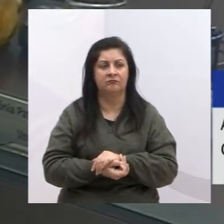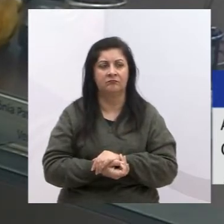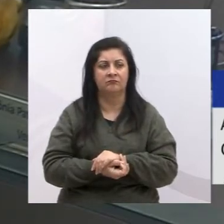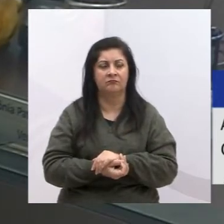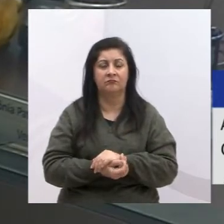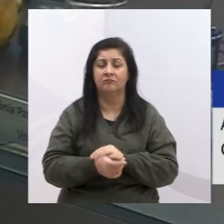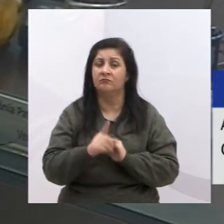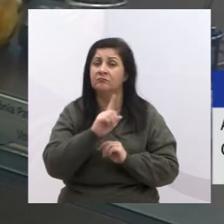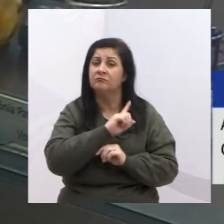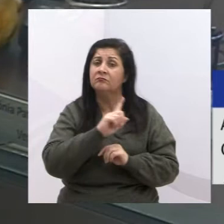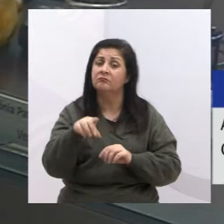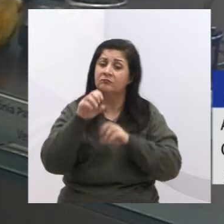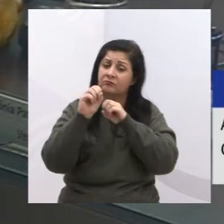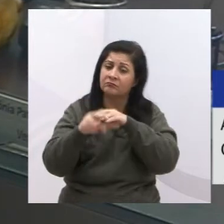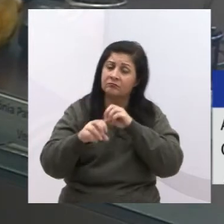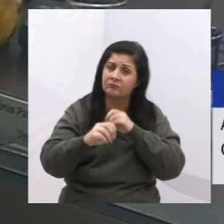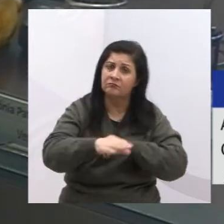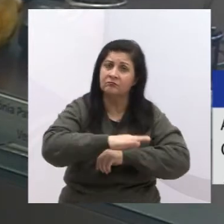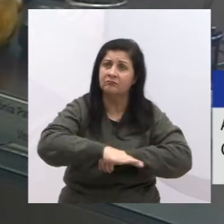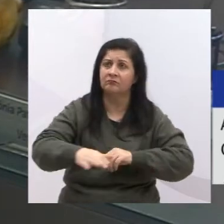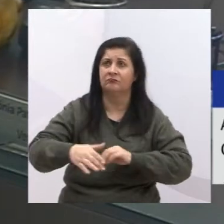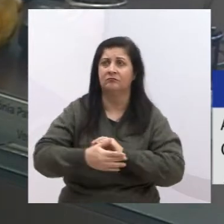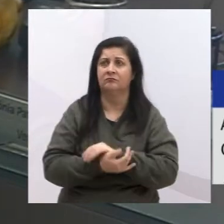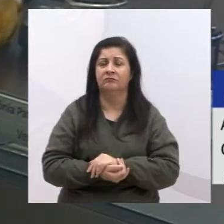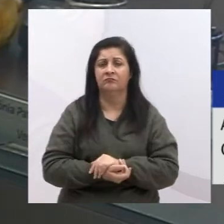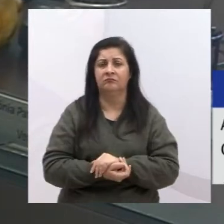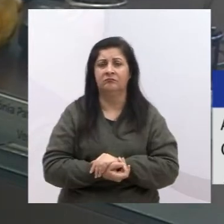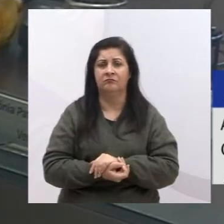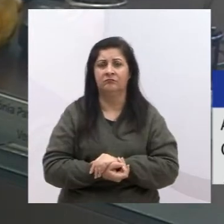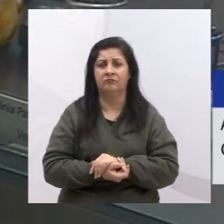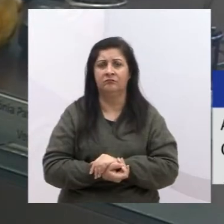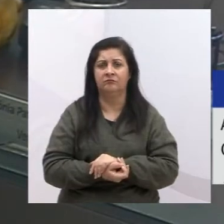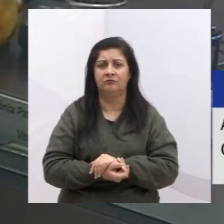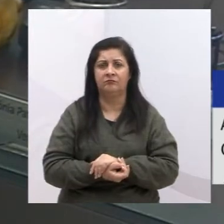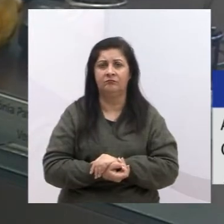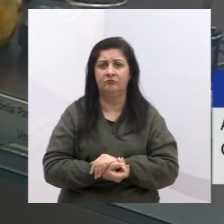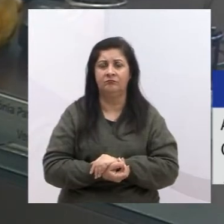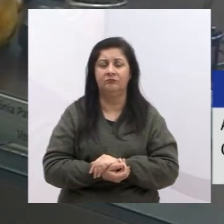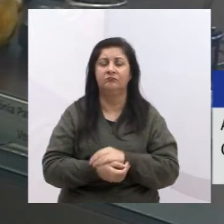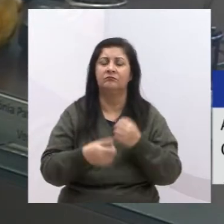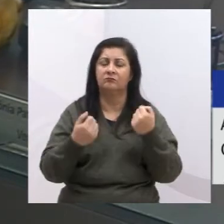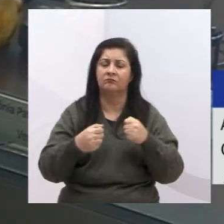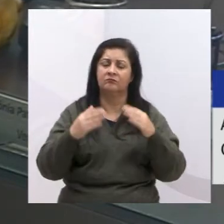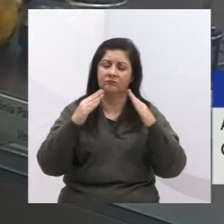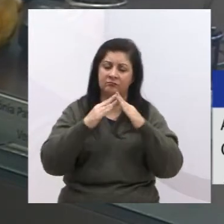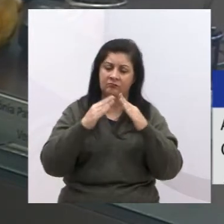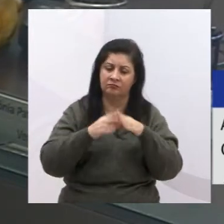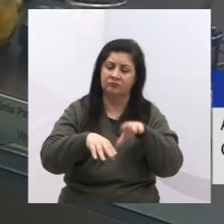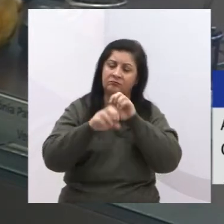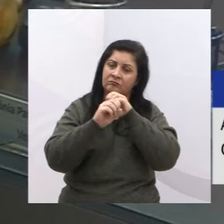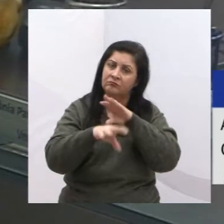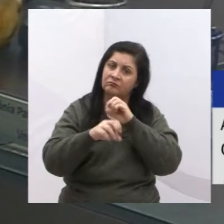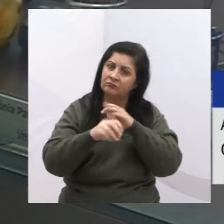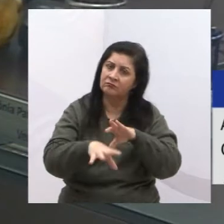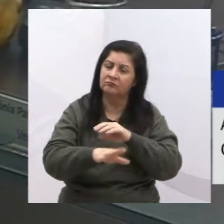não educam as crianças desde pequeno. Então, aí vai da educação de casa também, dos pais ensinarem os